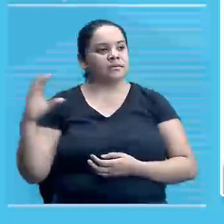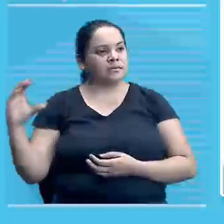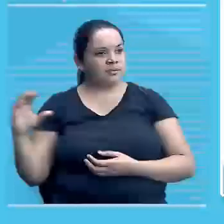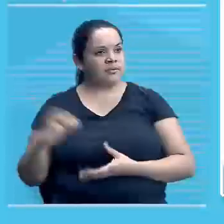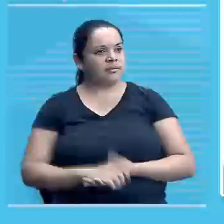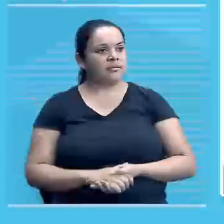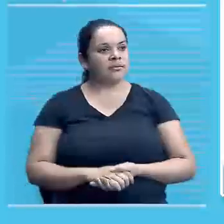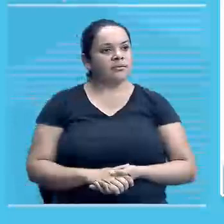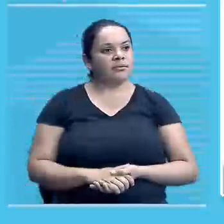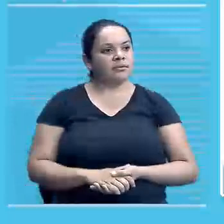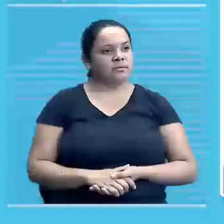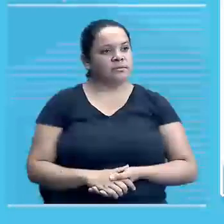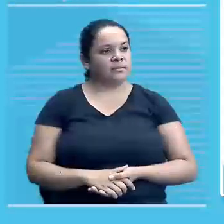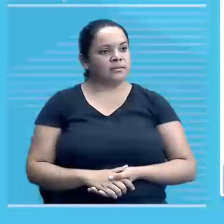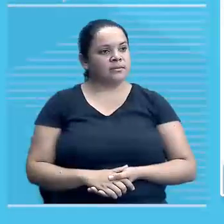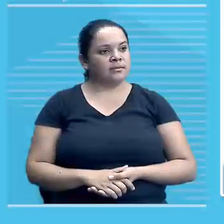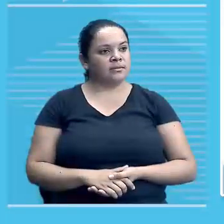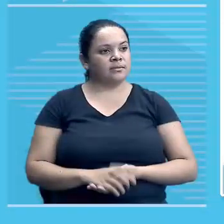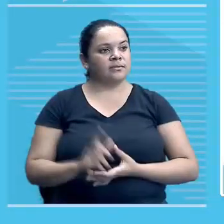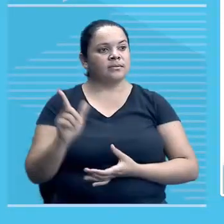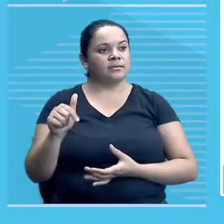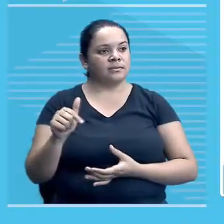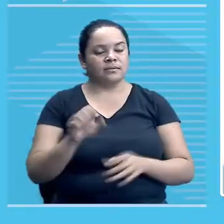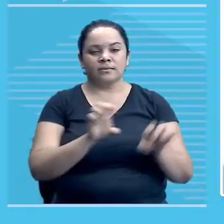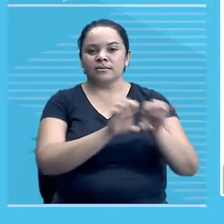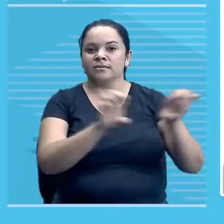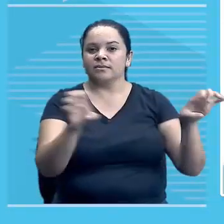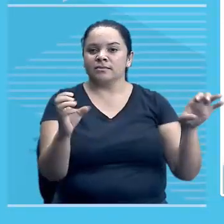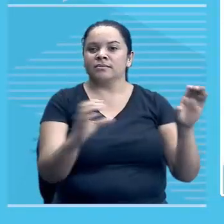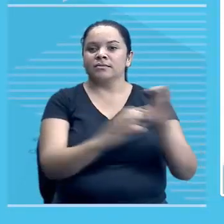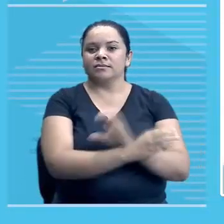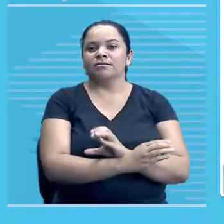Então, ela é dita o quê? Completa.